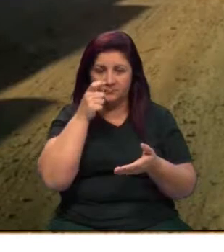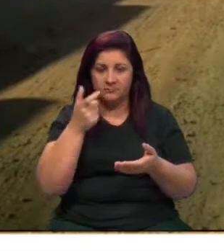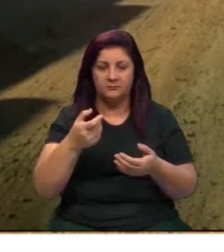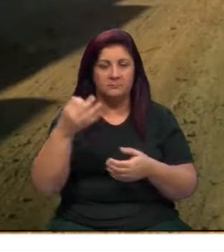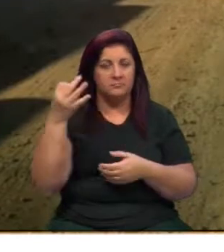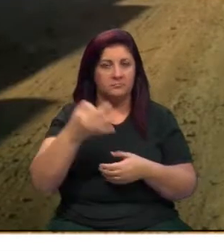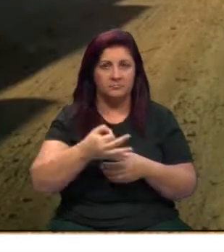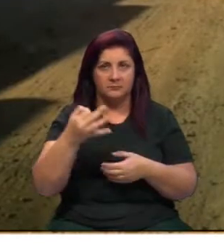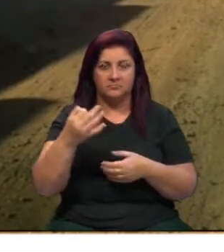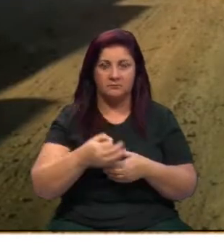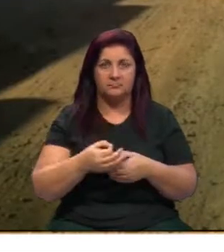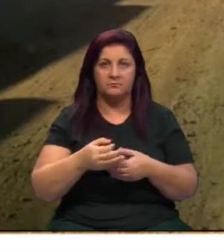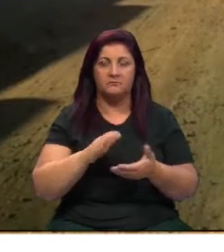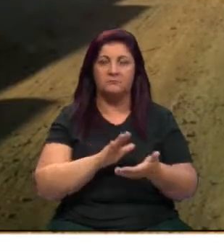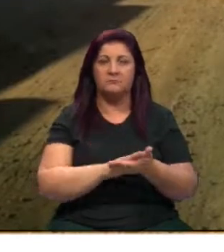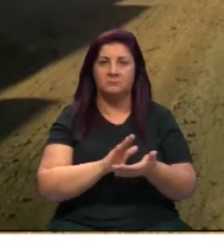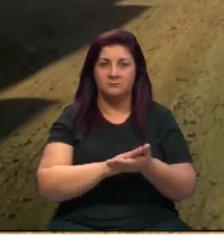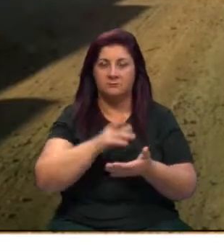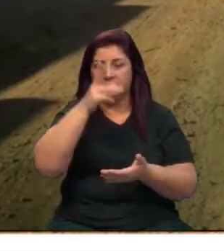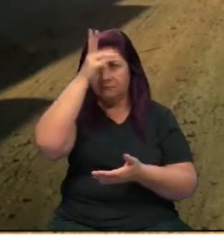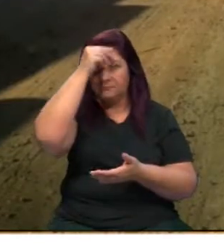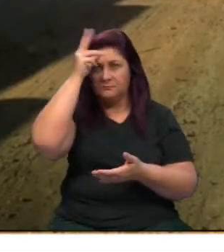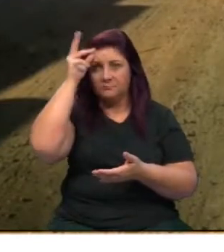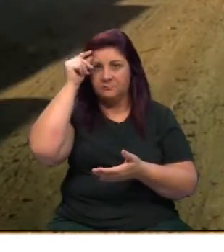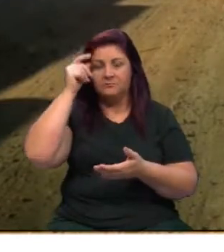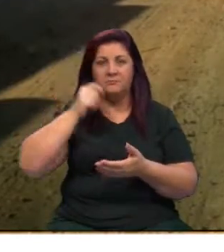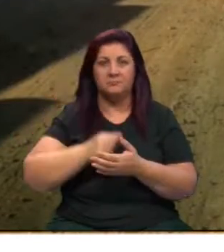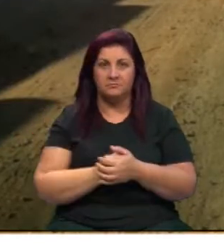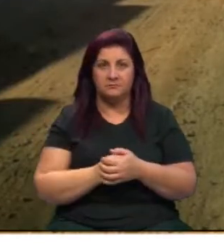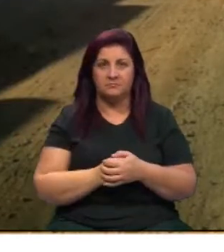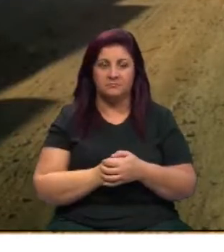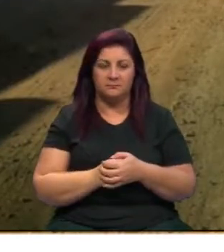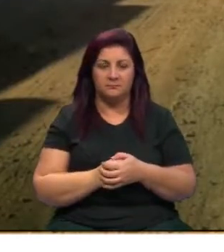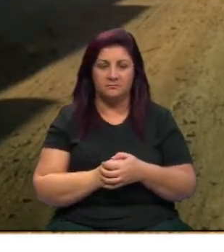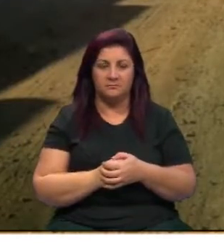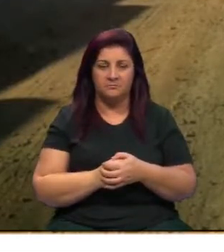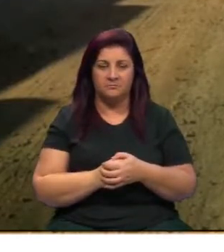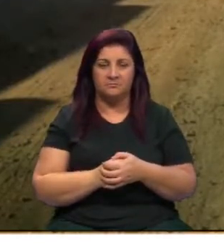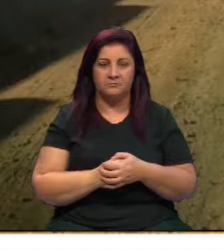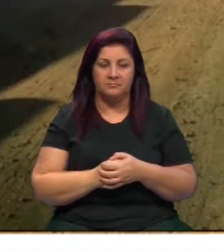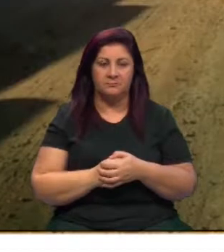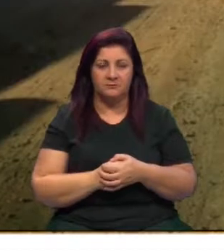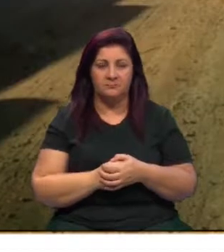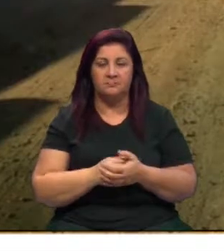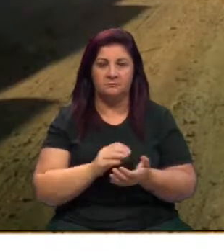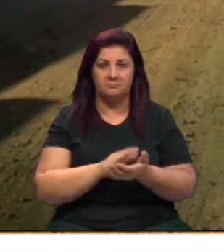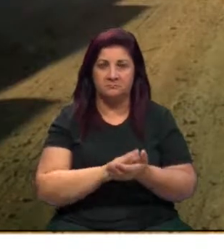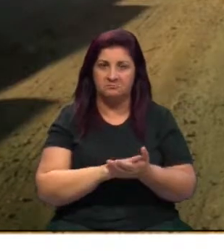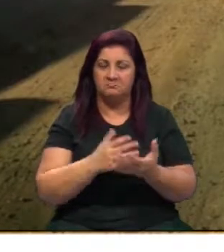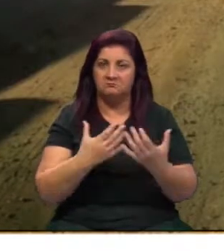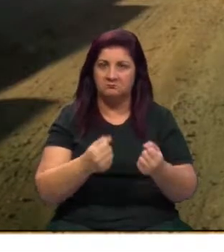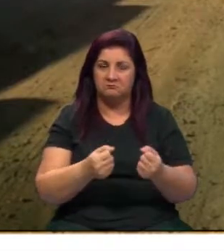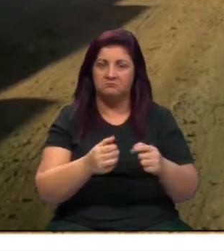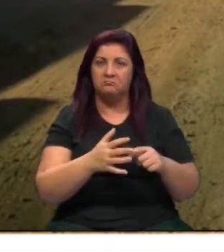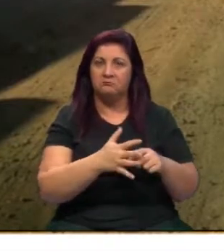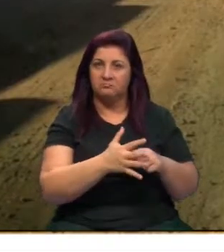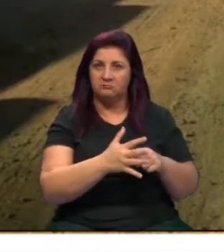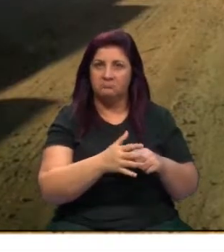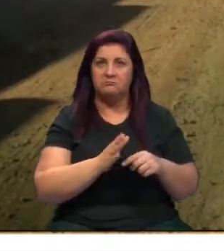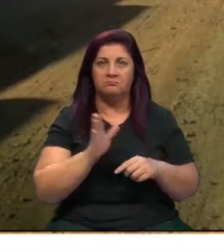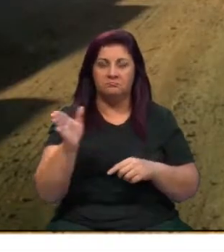ótimo. Está de parabéns a prefeitura, de parabéns o povo de receber essas máquinas que passando lá. Tive lá ontem,